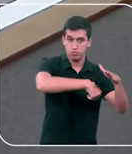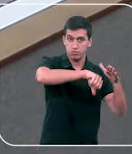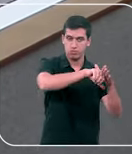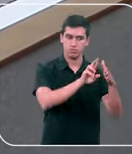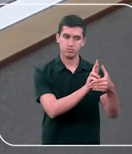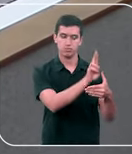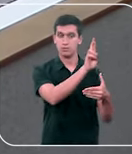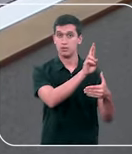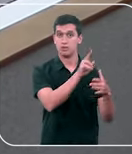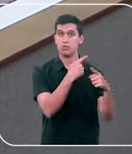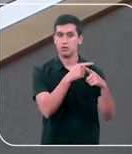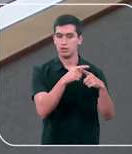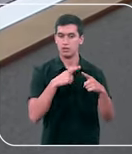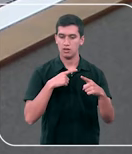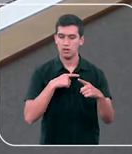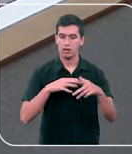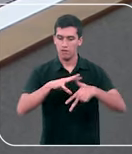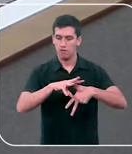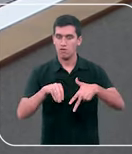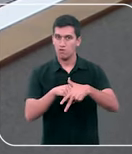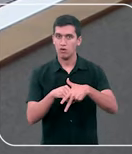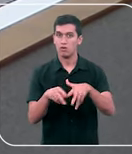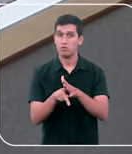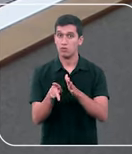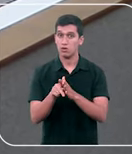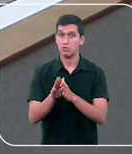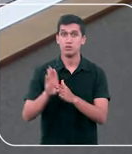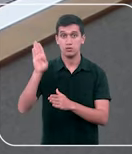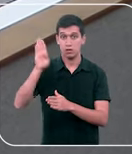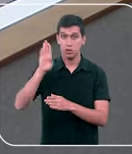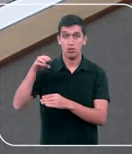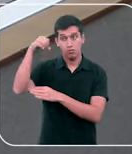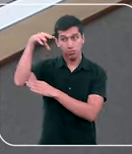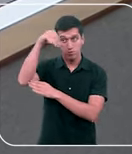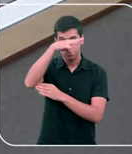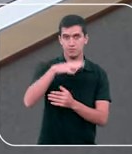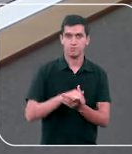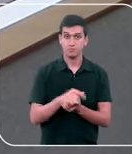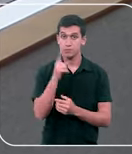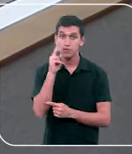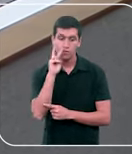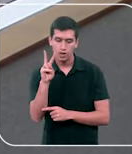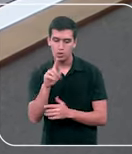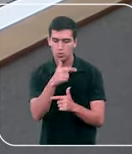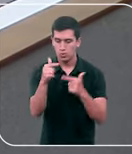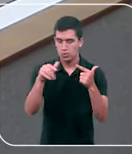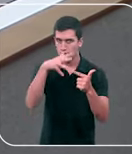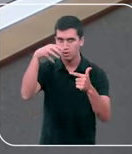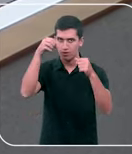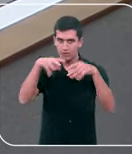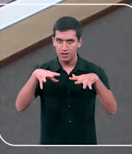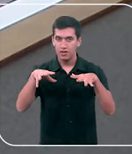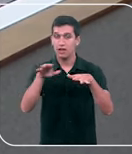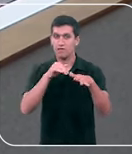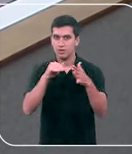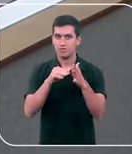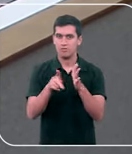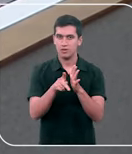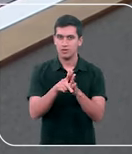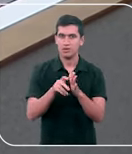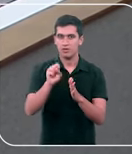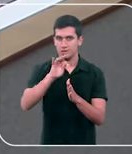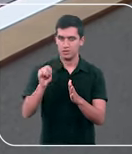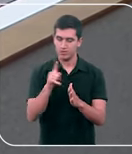organização criminosa que teria fraudado licitação de iluminação pública municipal. Você confere outras notícias no site do